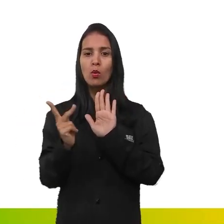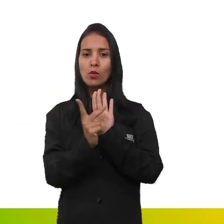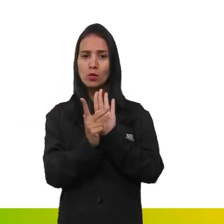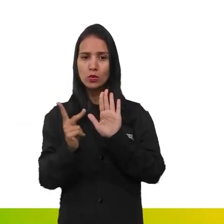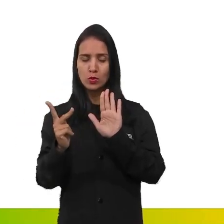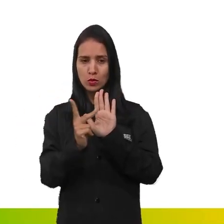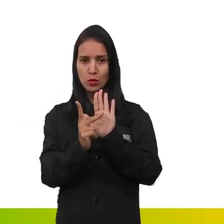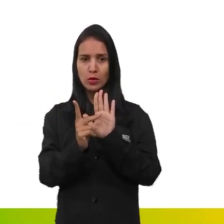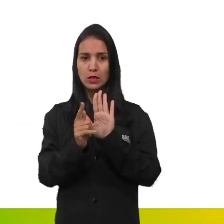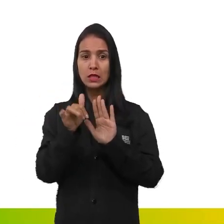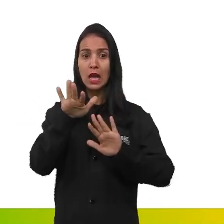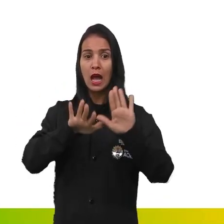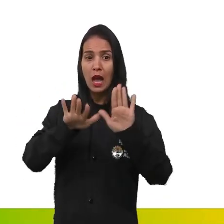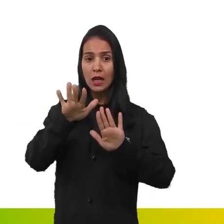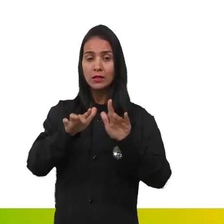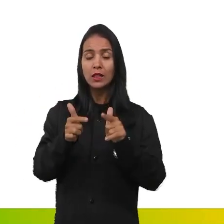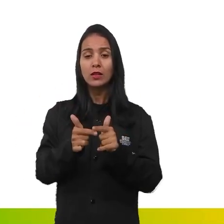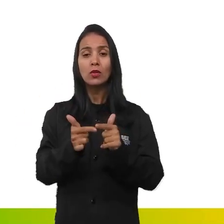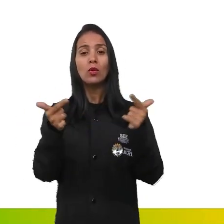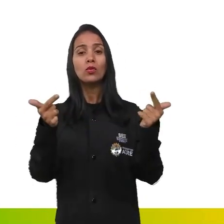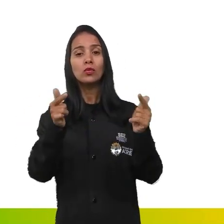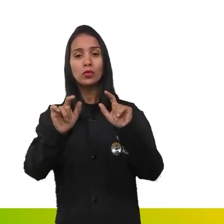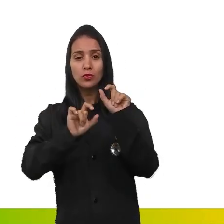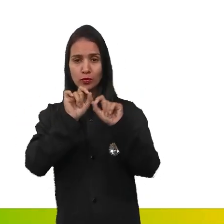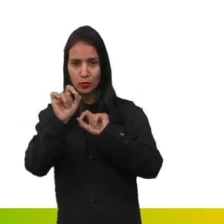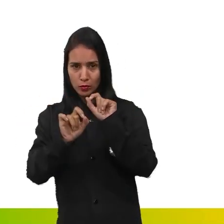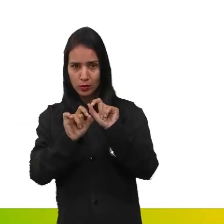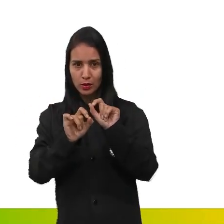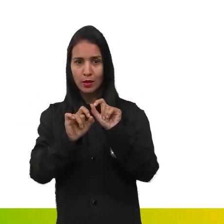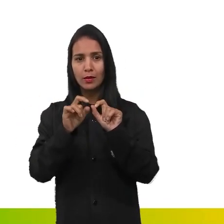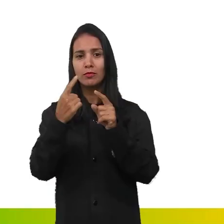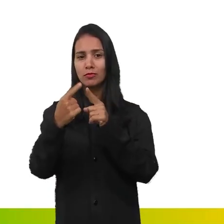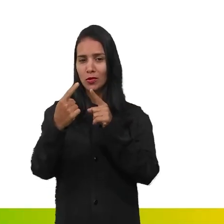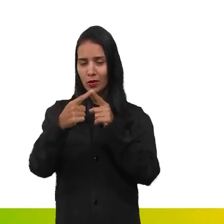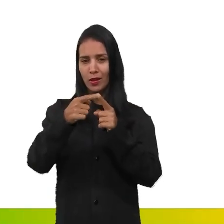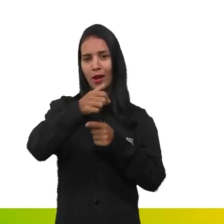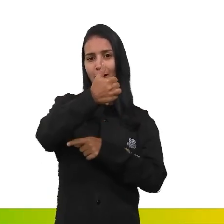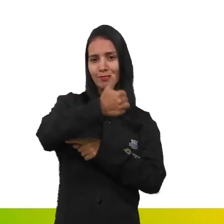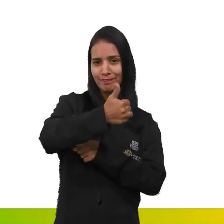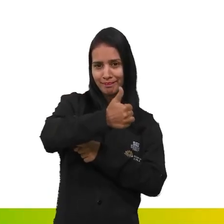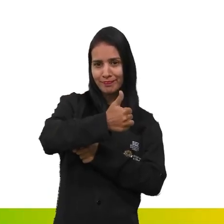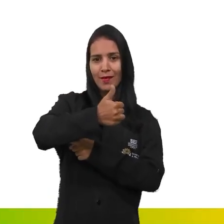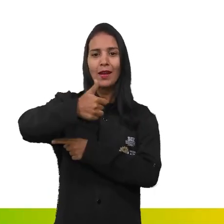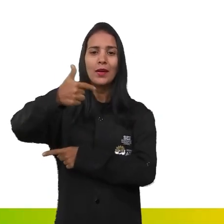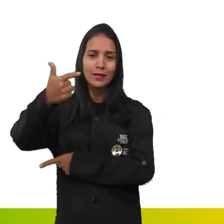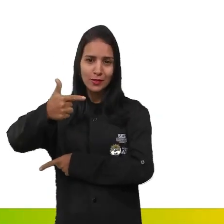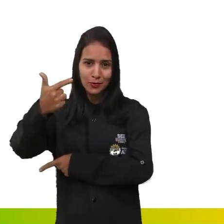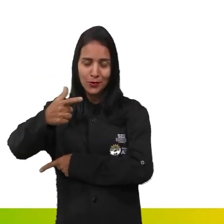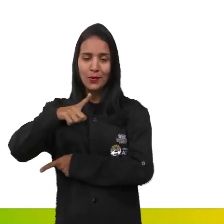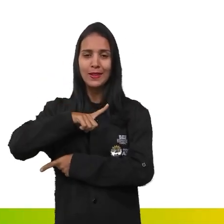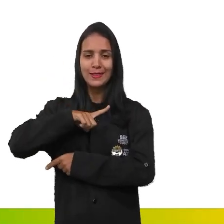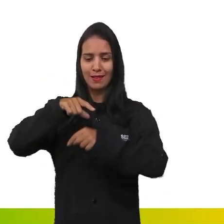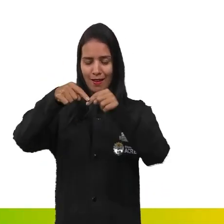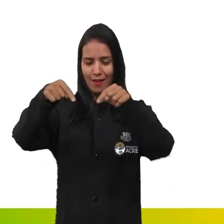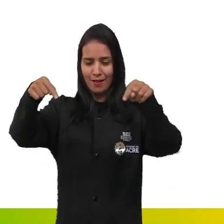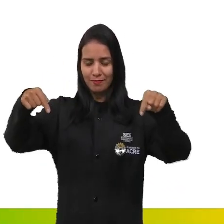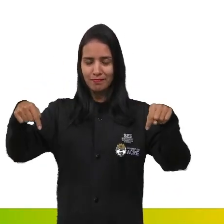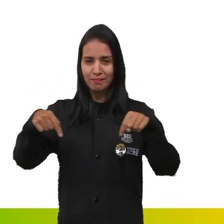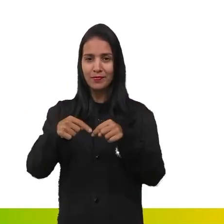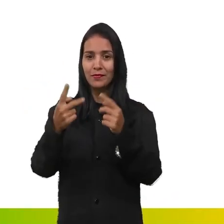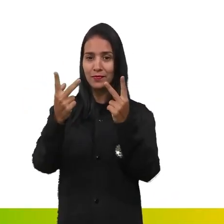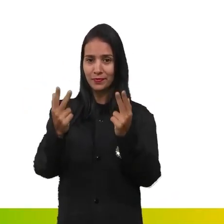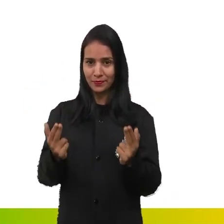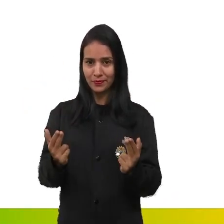regiões aqui, A1 e A2, tiverem a mesma área, em qualquer